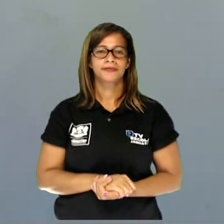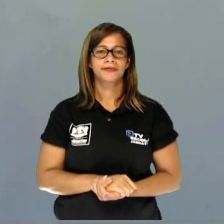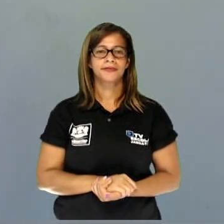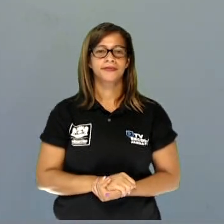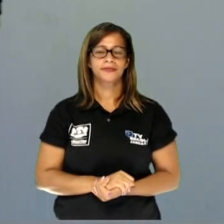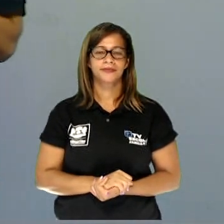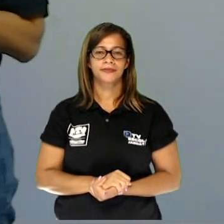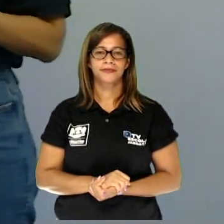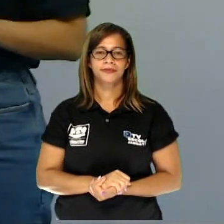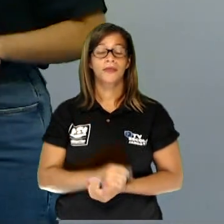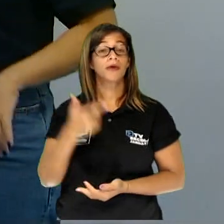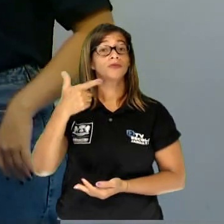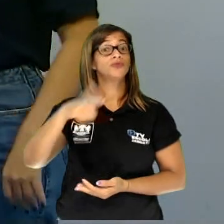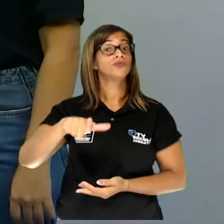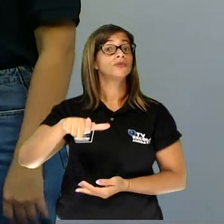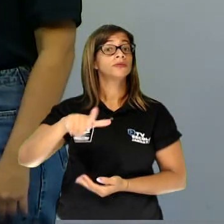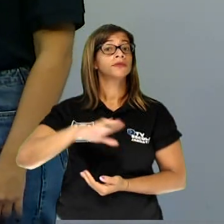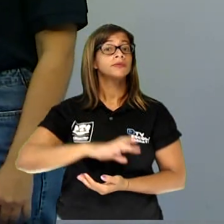Ah, de novo.